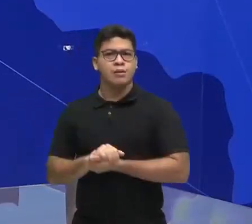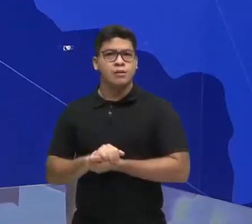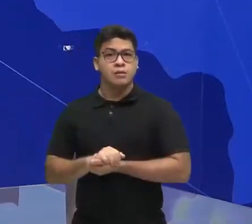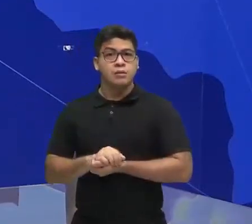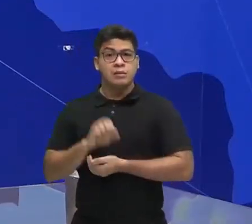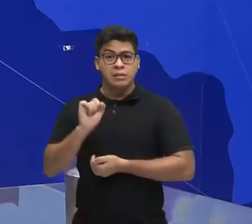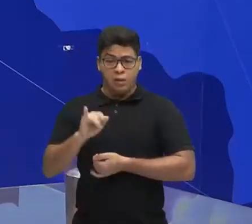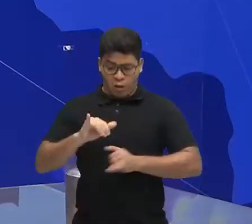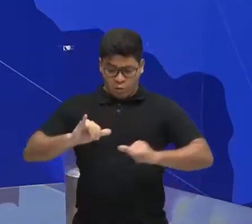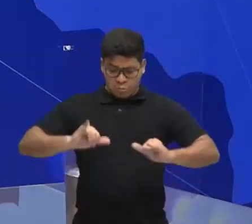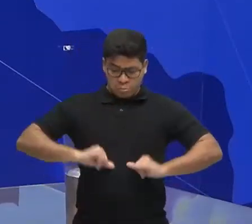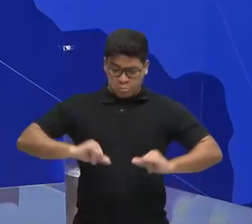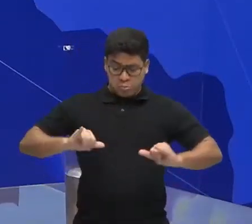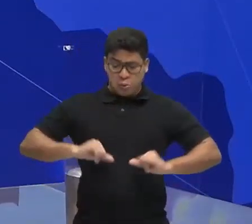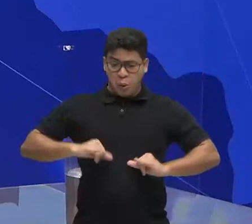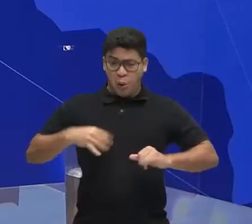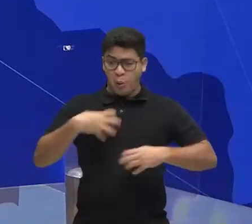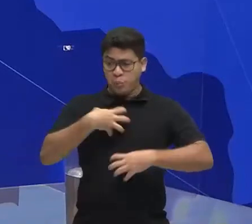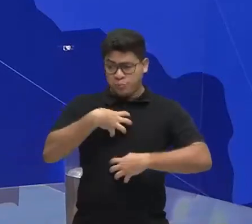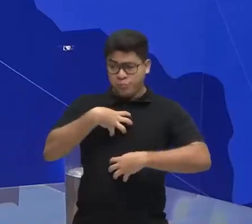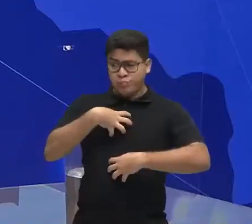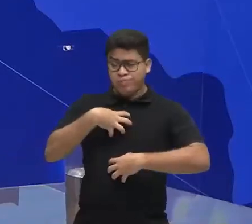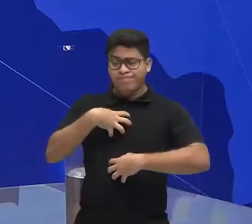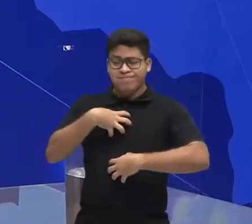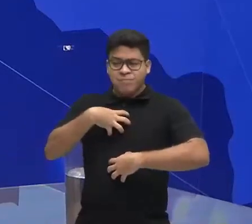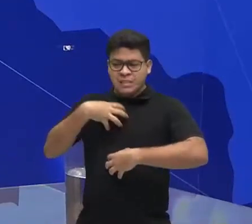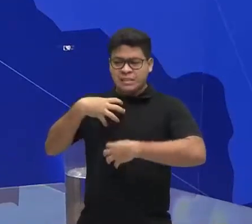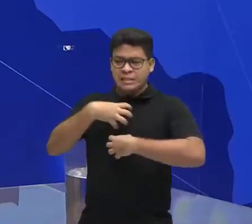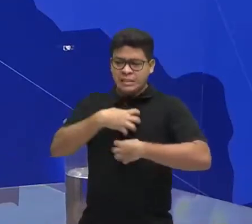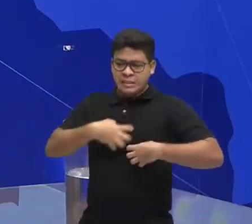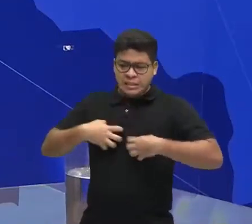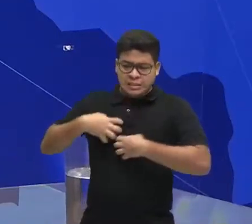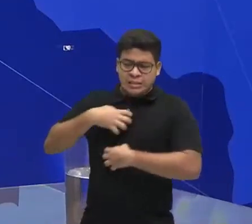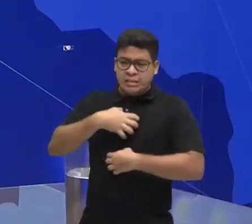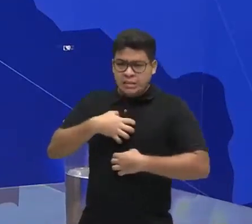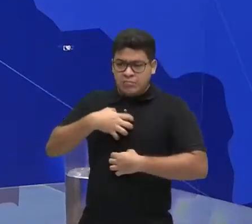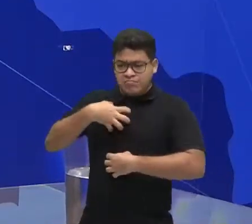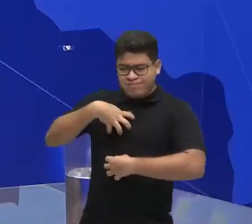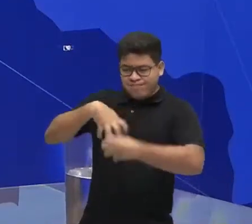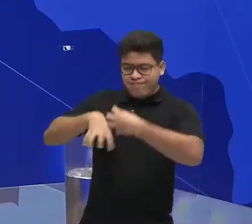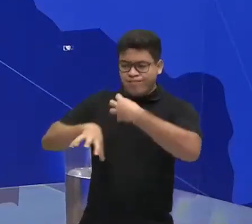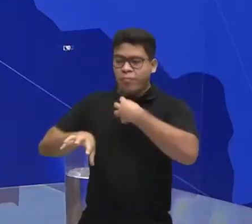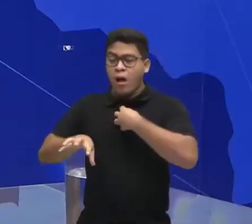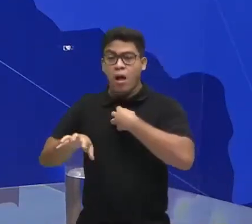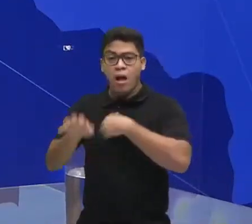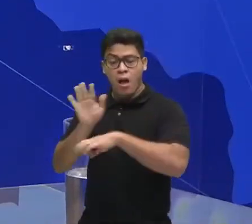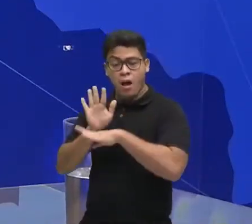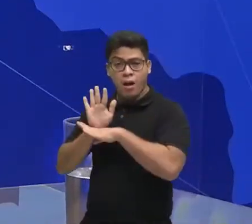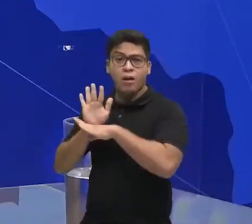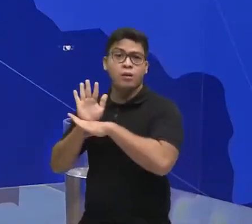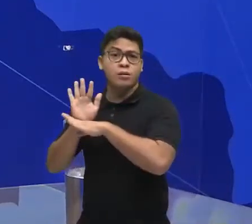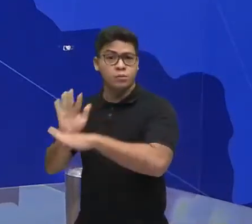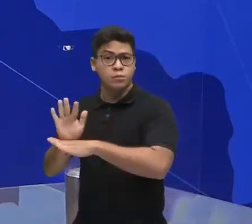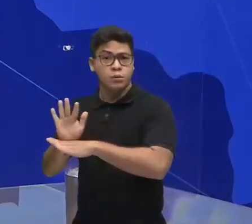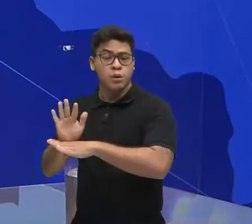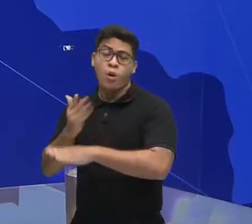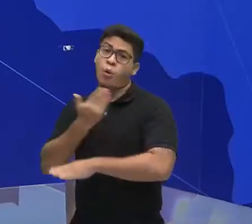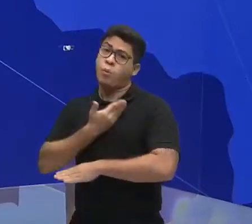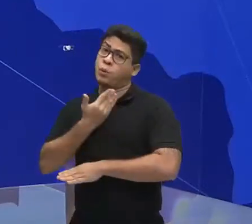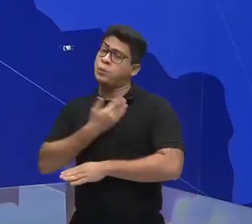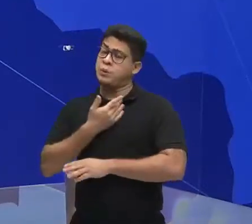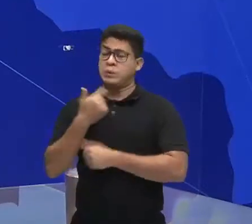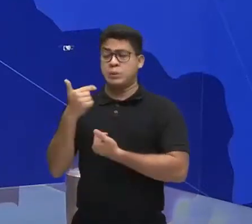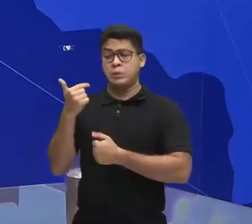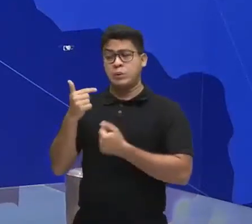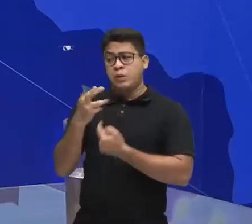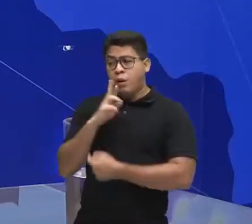estou sofrendo, se é uma outra pessoa, é oferecer amparo, é oferecer acolhimento, é dizer, meu amigo, eu não tenho essa resposta,